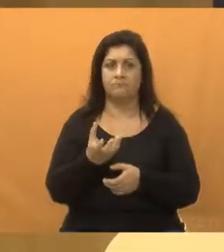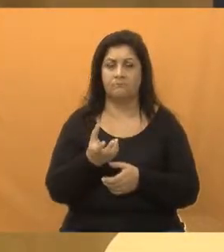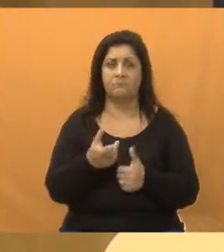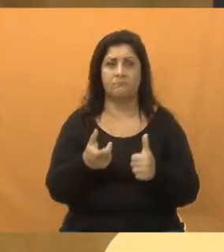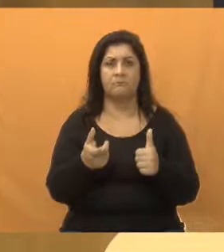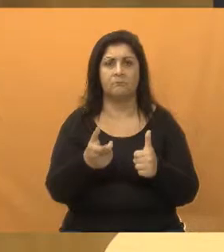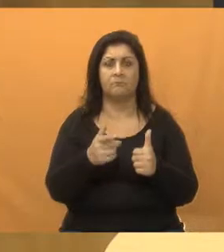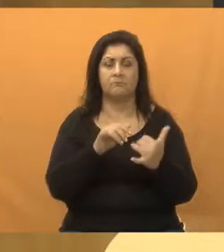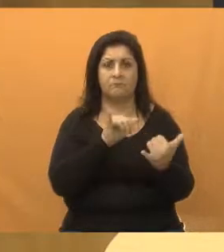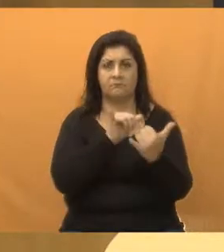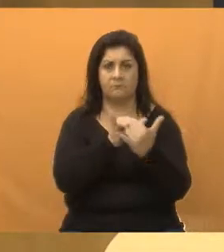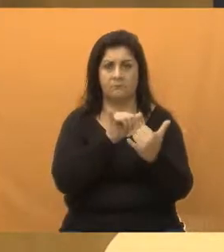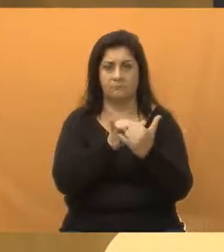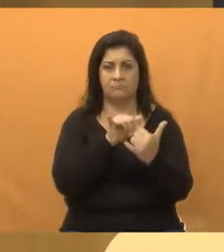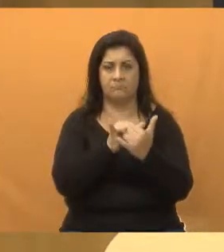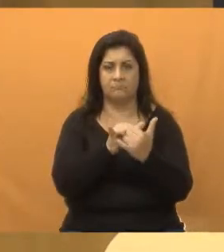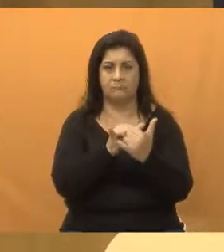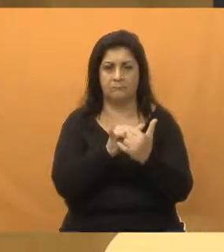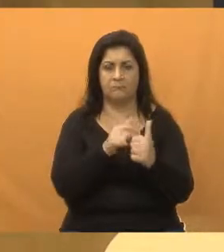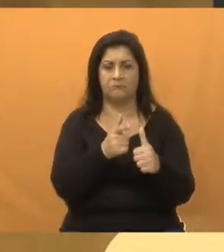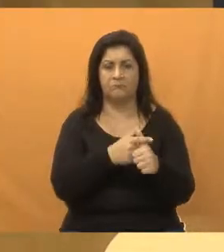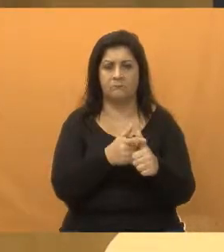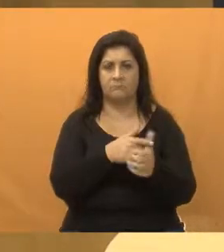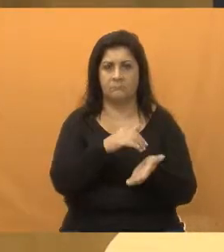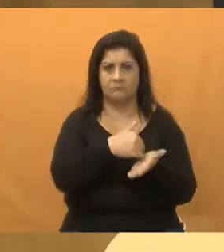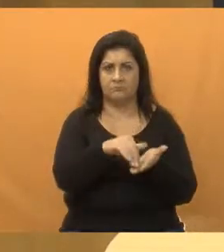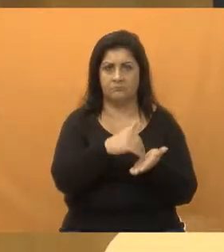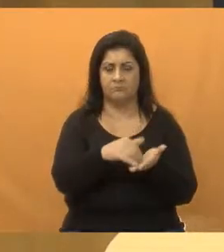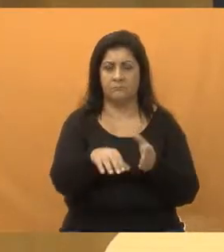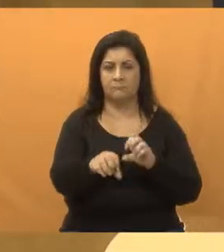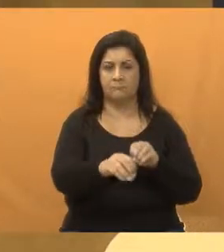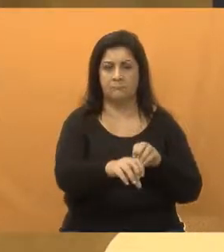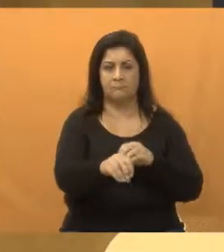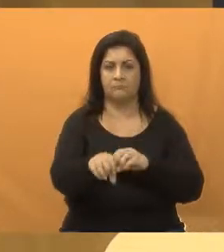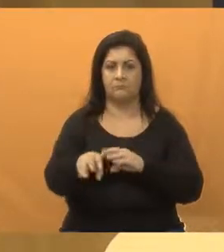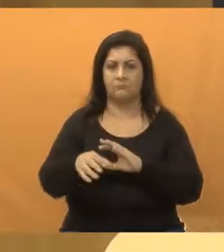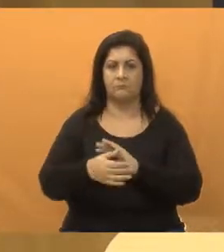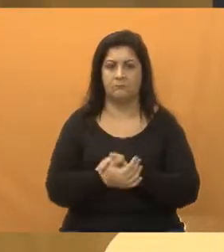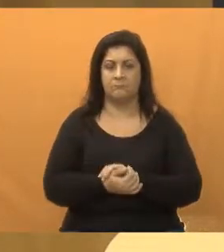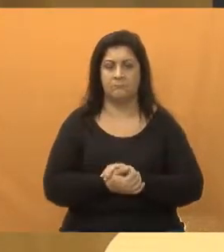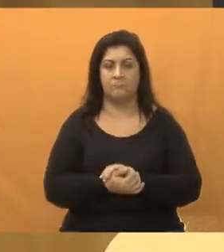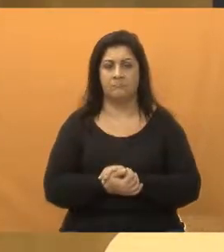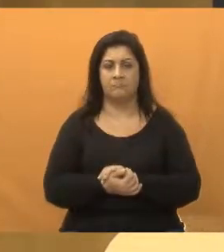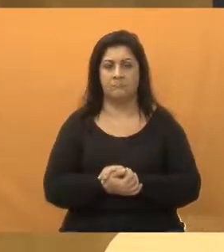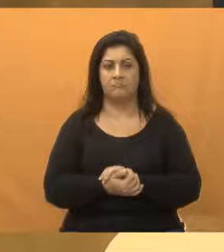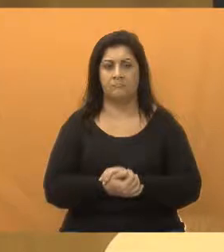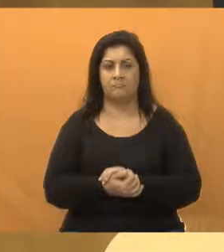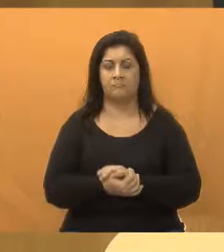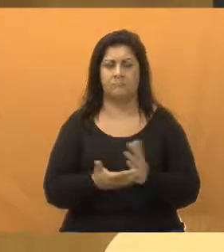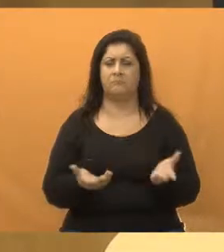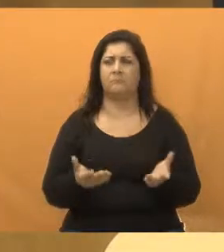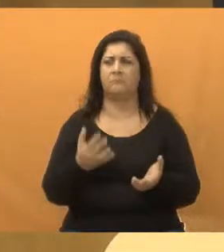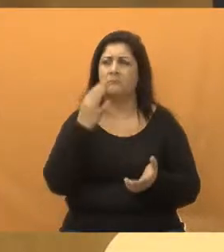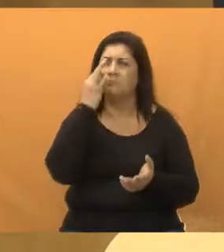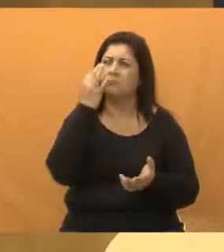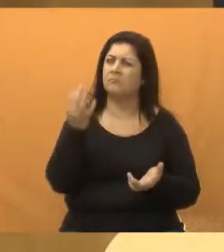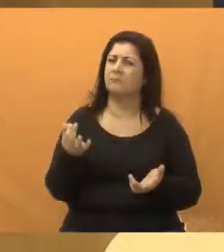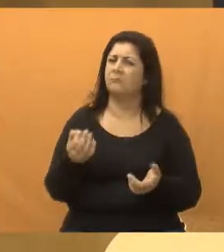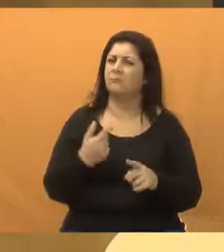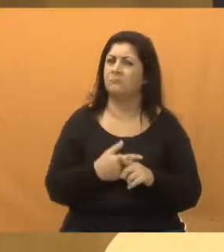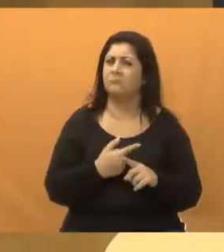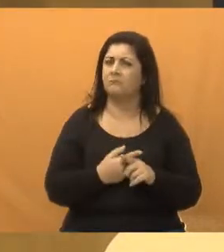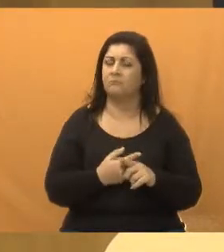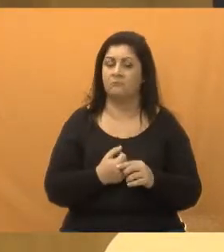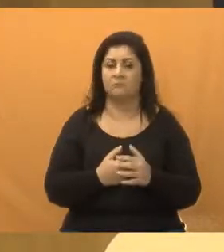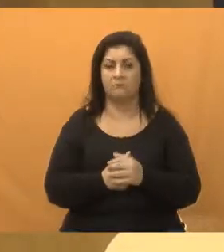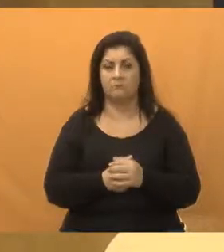isenção para a Secretaria de Educação. No mínimo chama atenção. Por quê? Porque a Secretaria